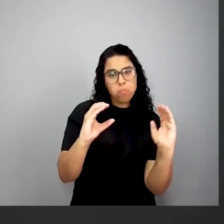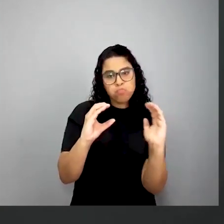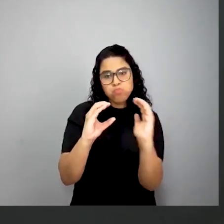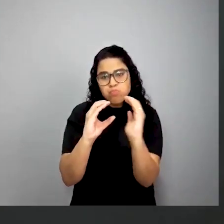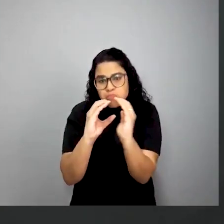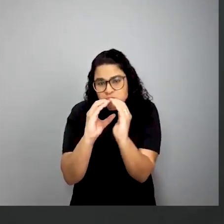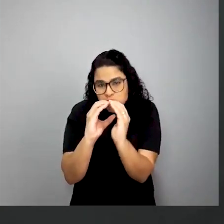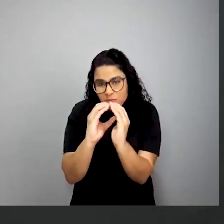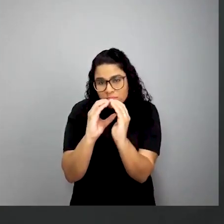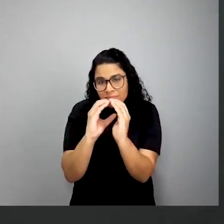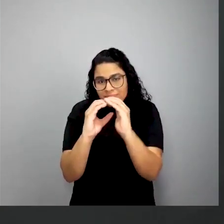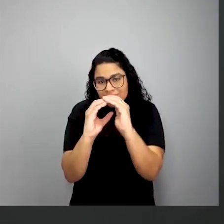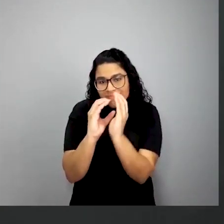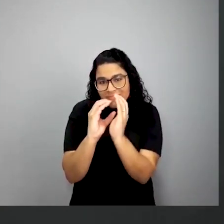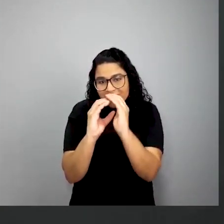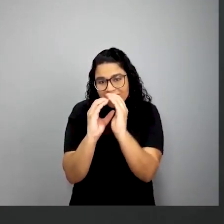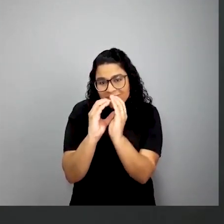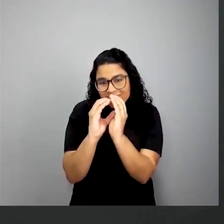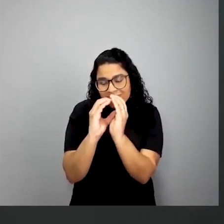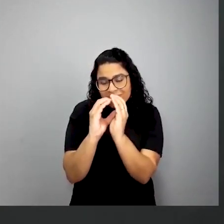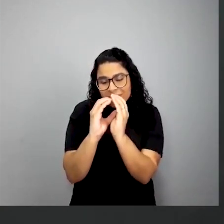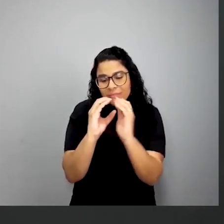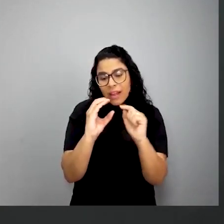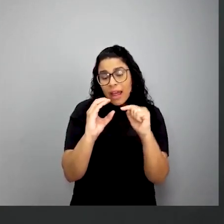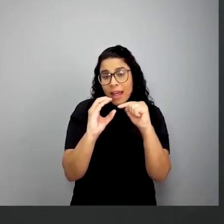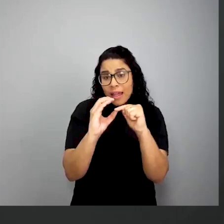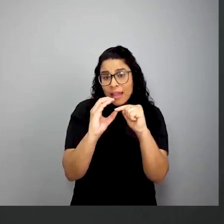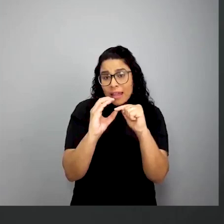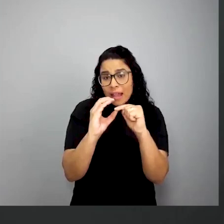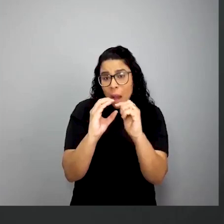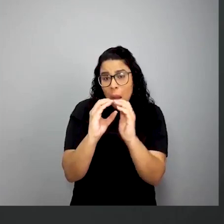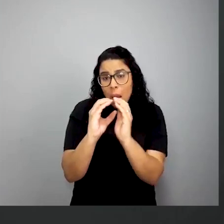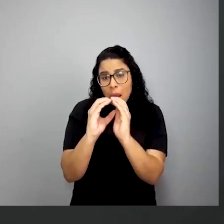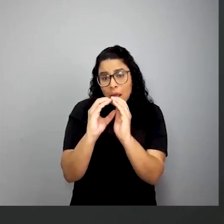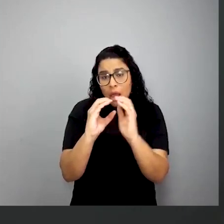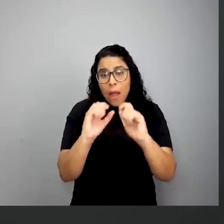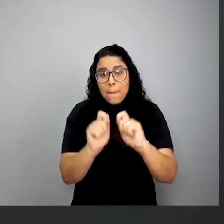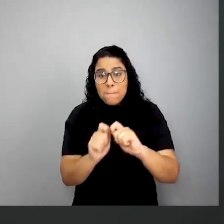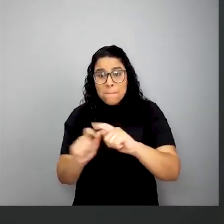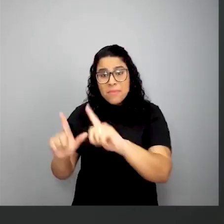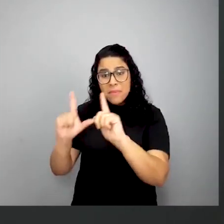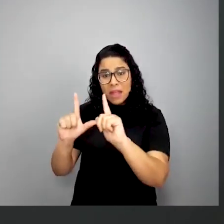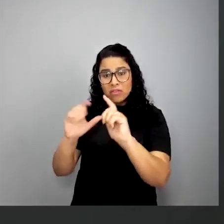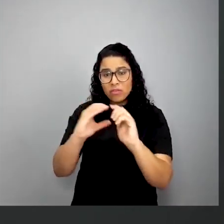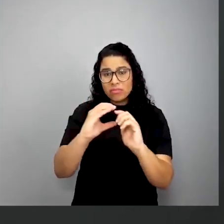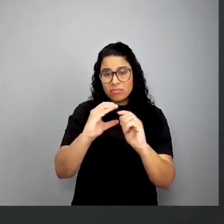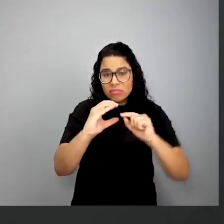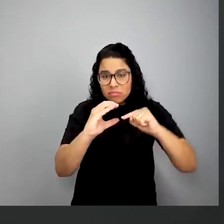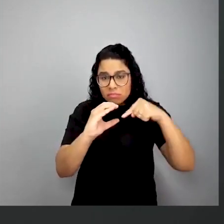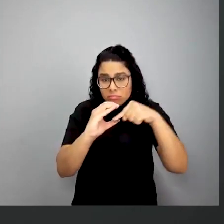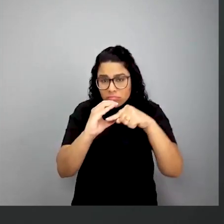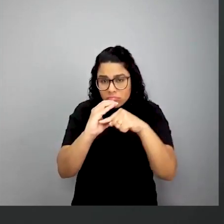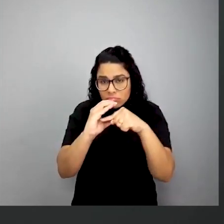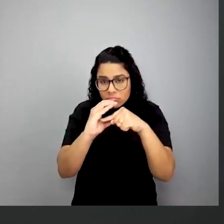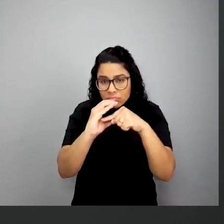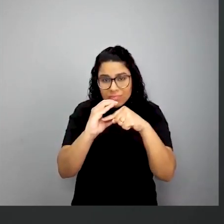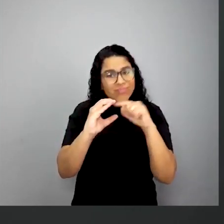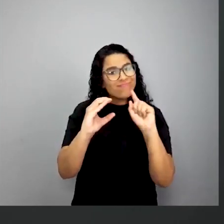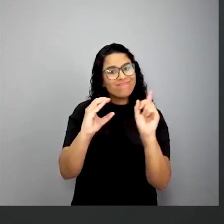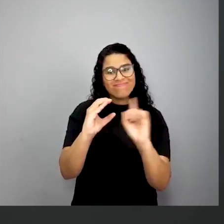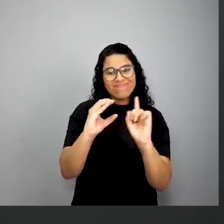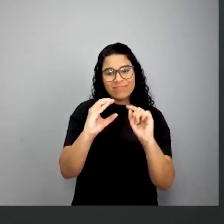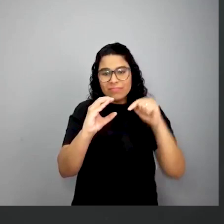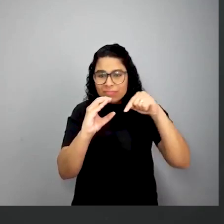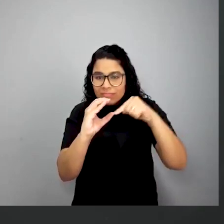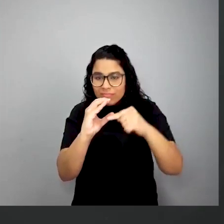se formar lá na retina, lá no fundo, ela forma mais atrás. Logo, quando ele está de perto,